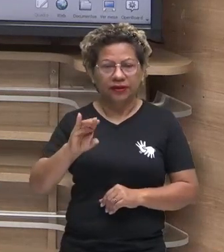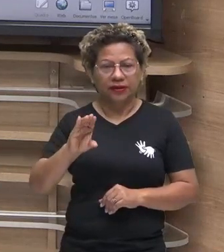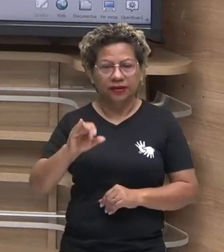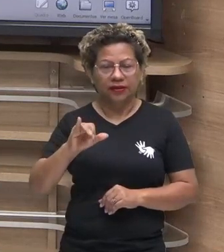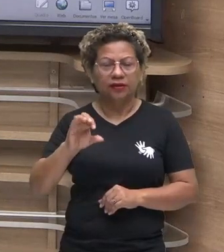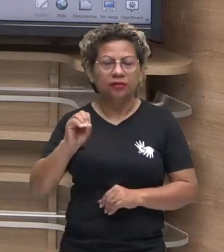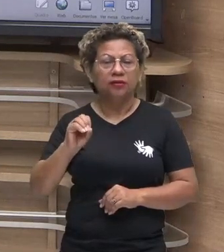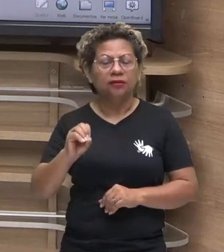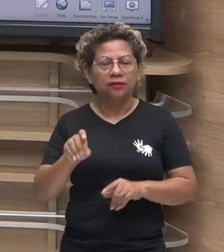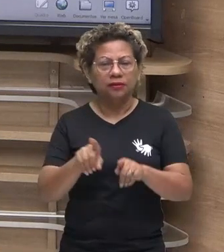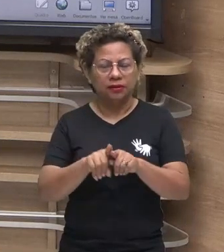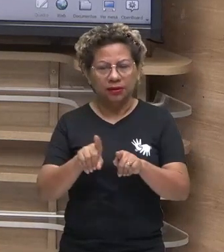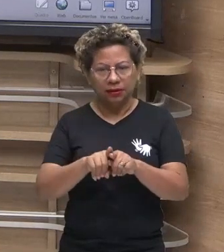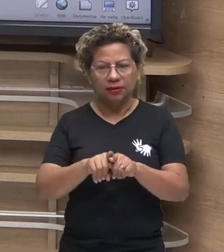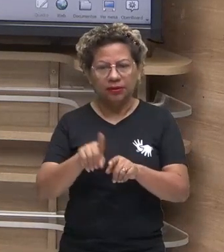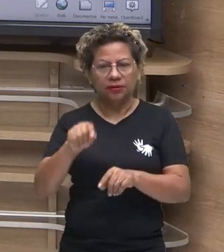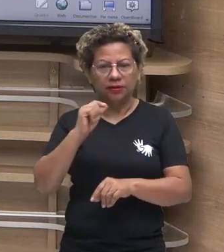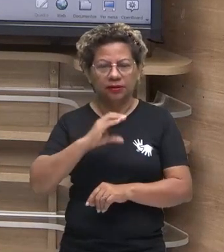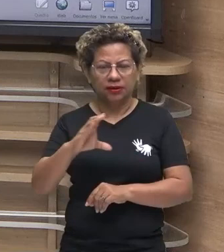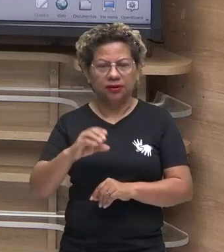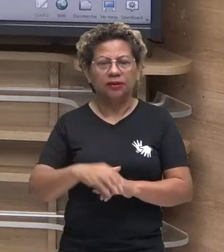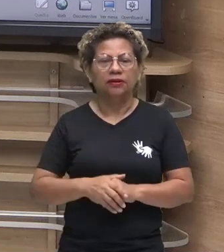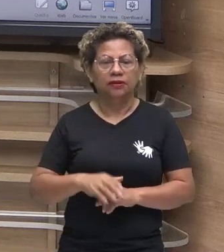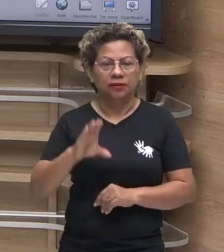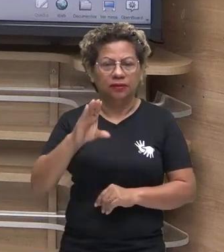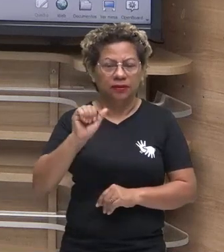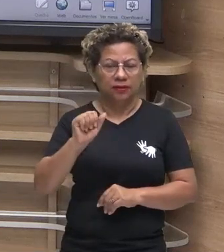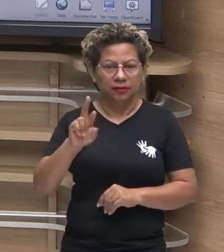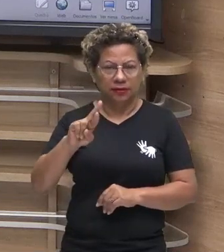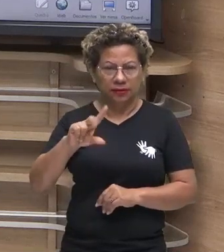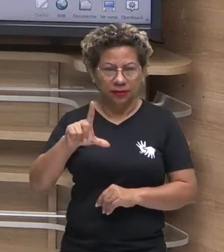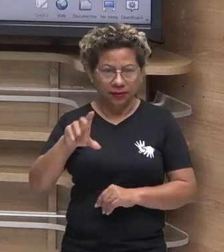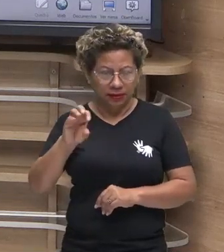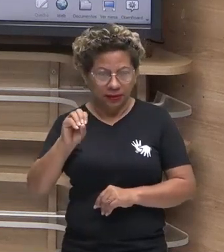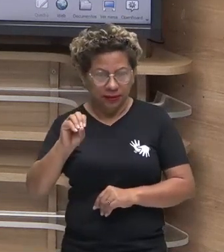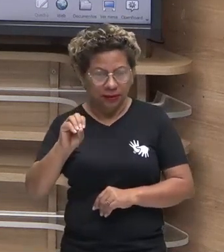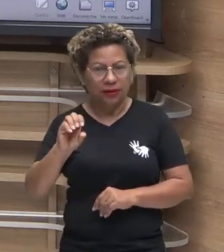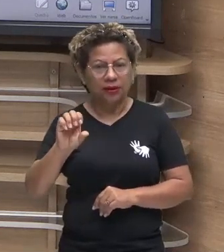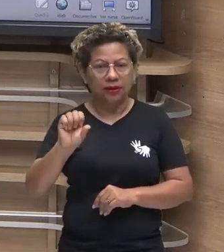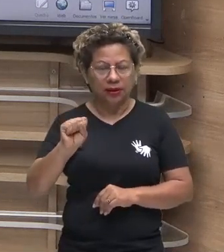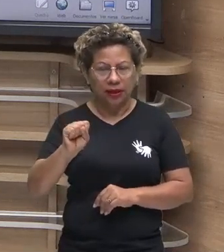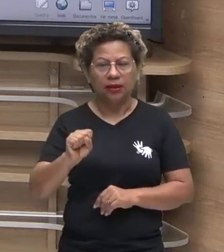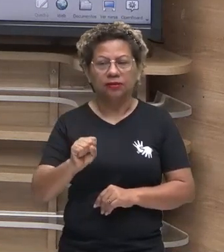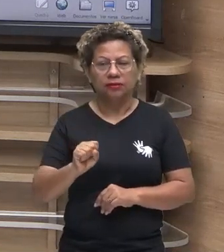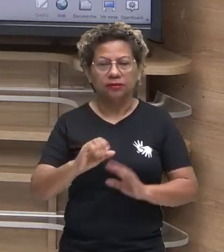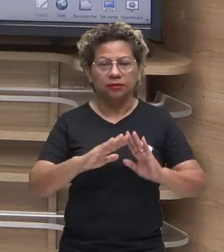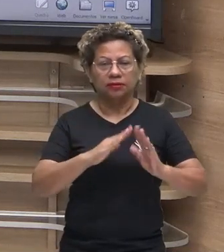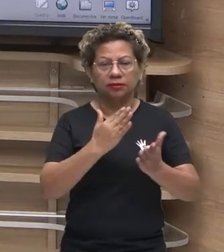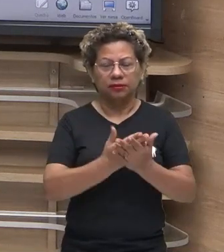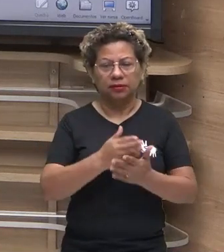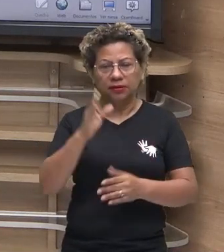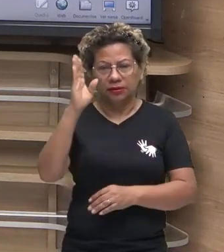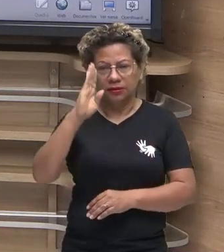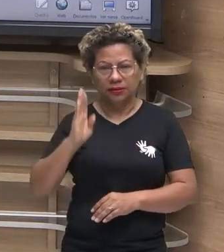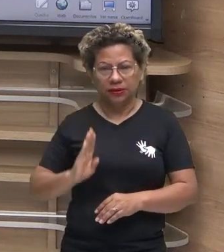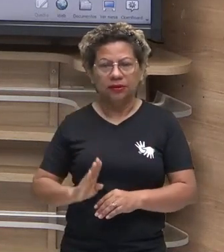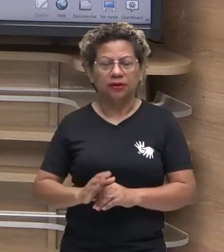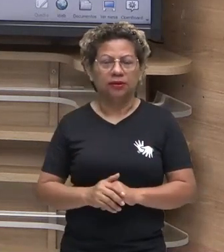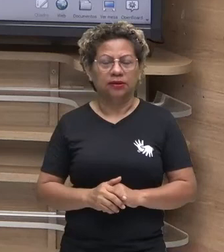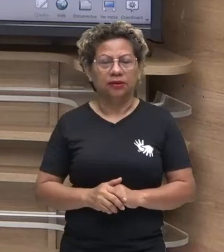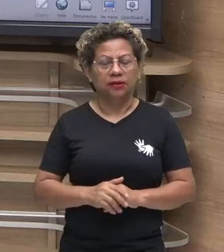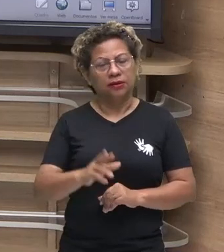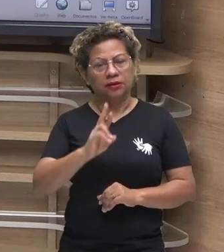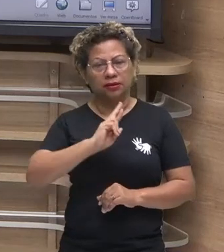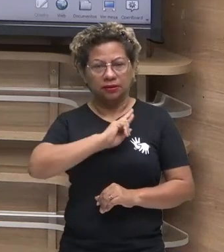o Carlos Rafael Miguel Libório, ele que é da Escola Brasileiro, acho que é a Escola Brasileiro,